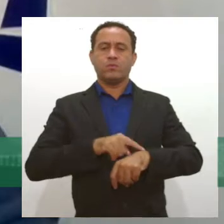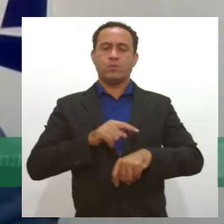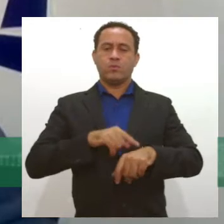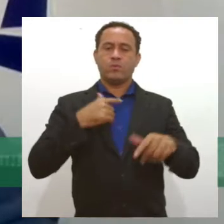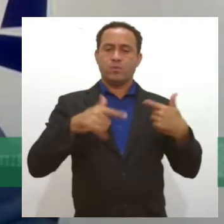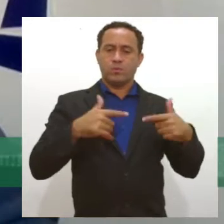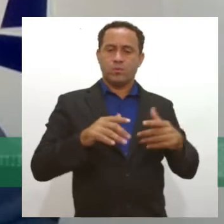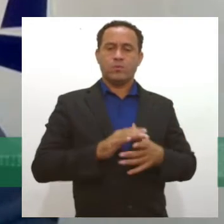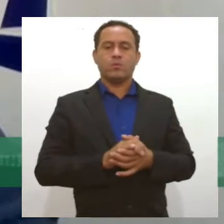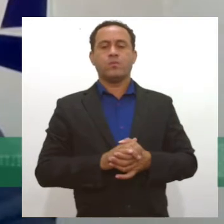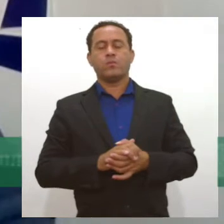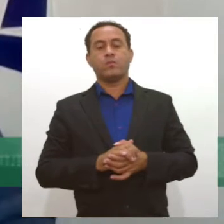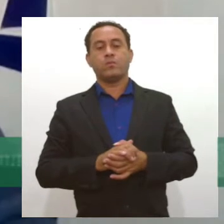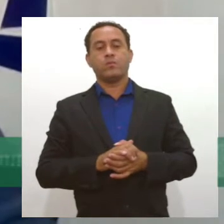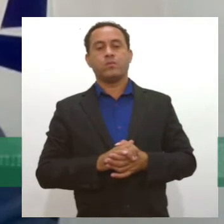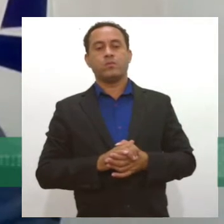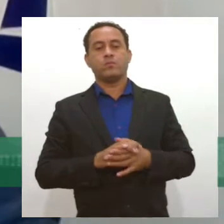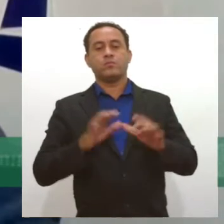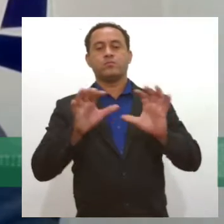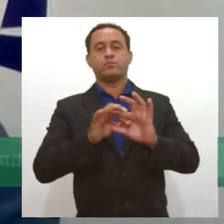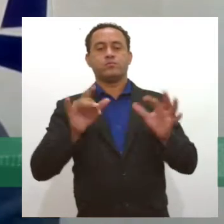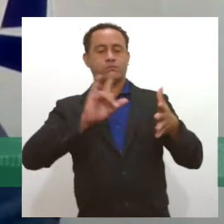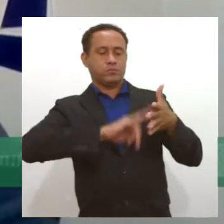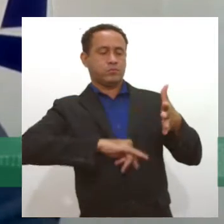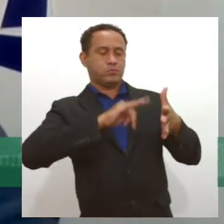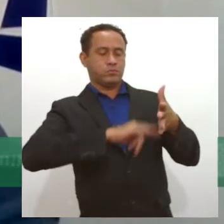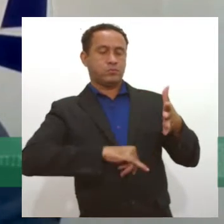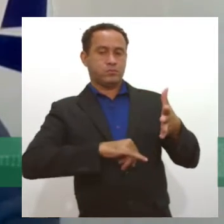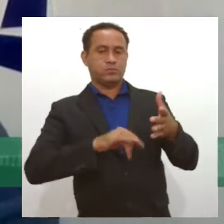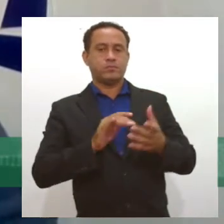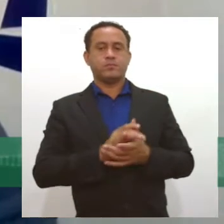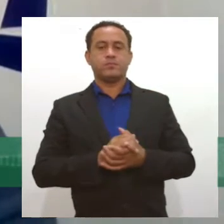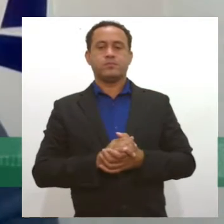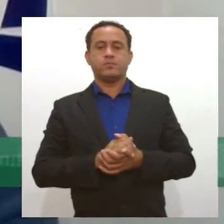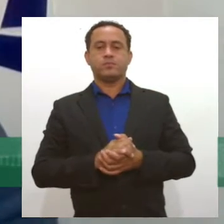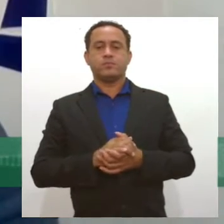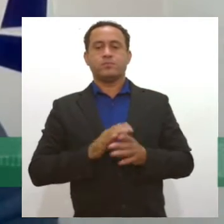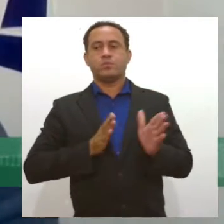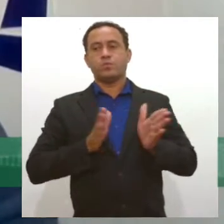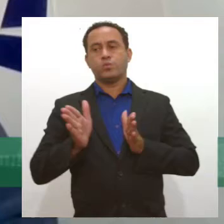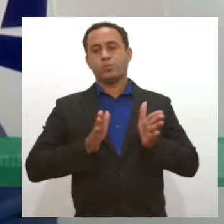por exemplo, uma licença para que você tirar, por um tempo